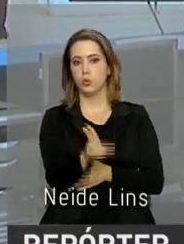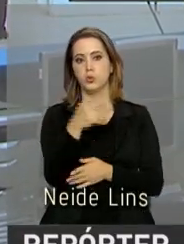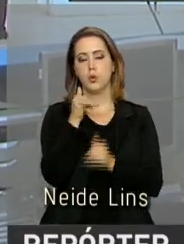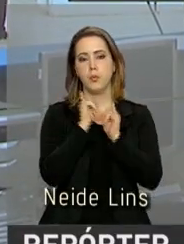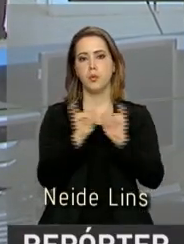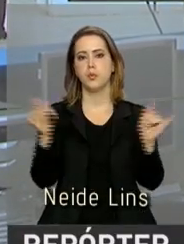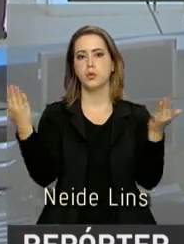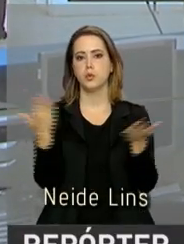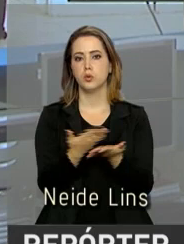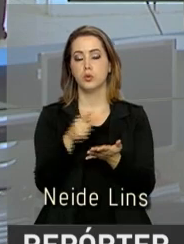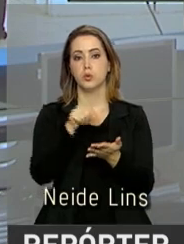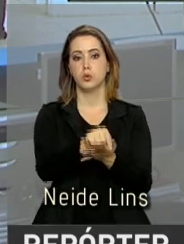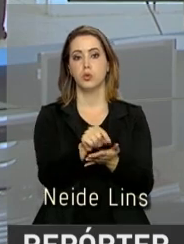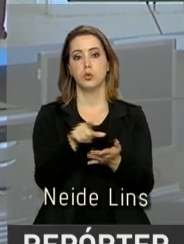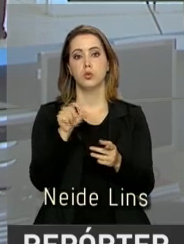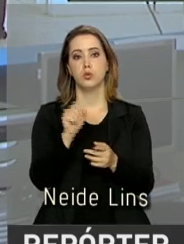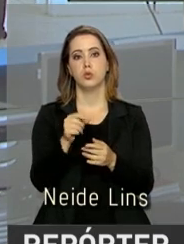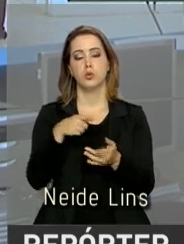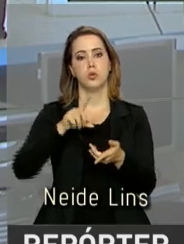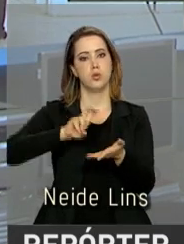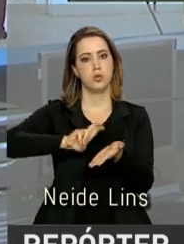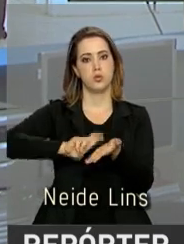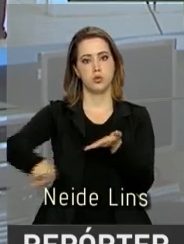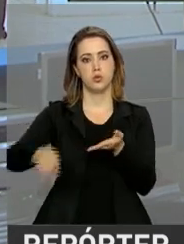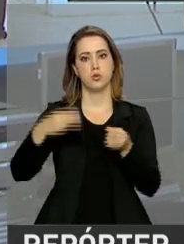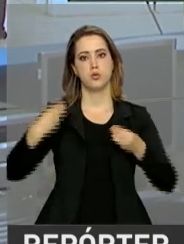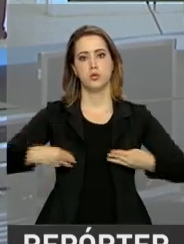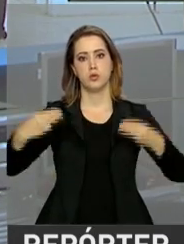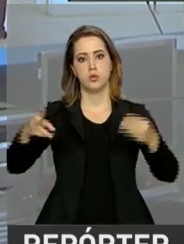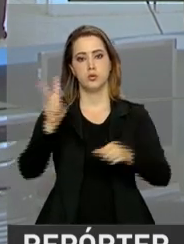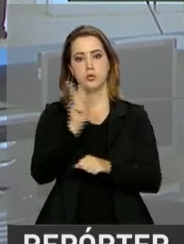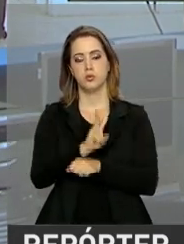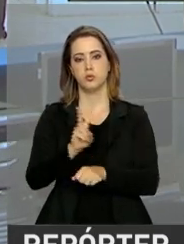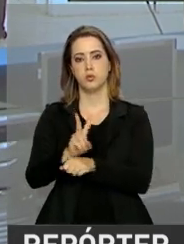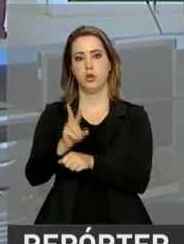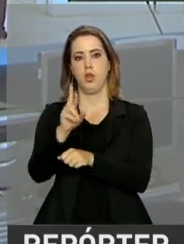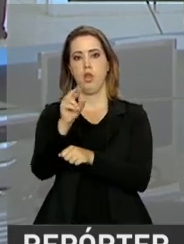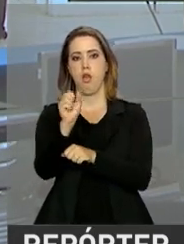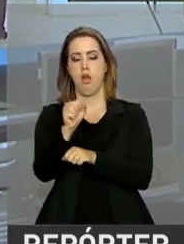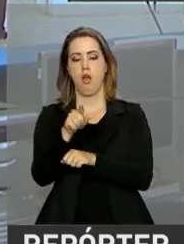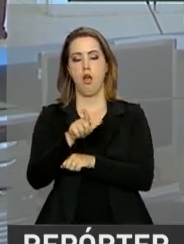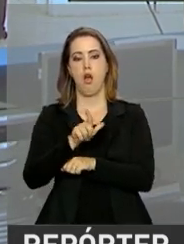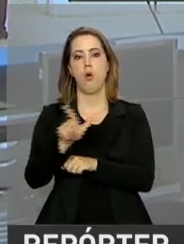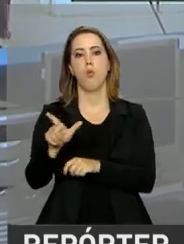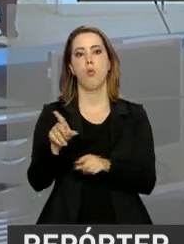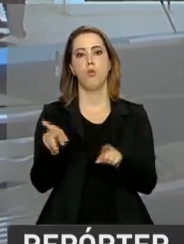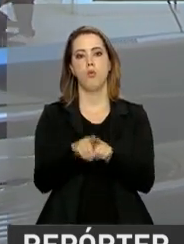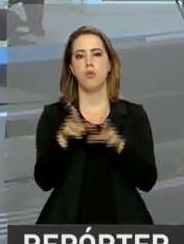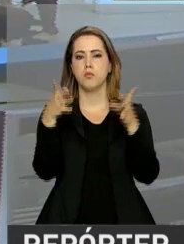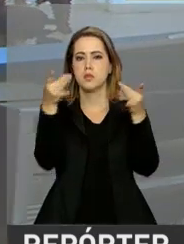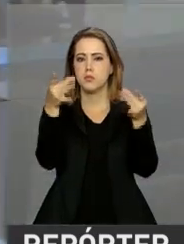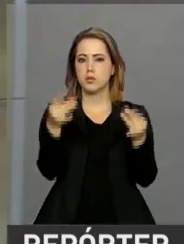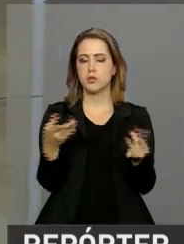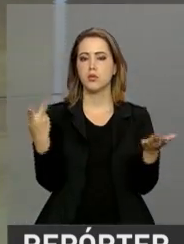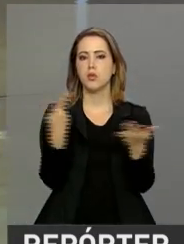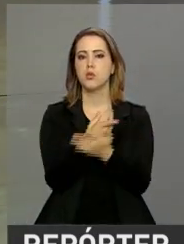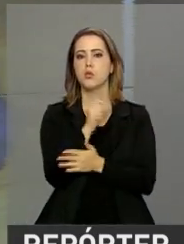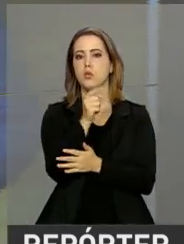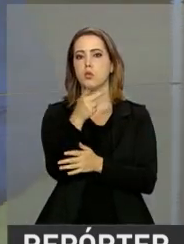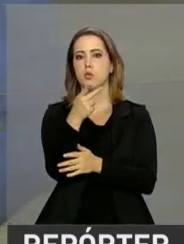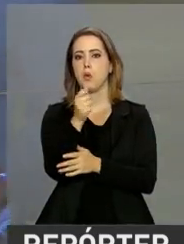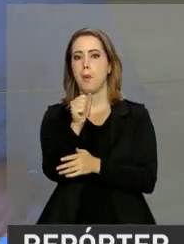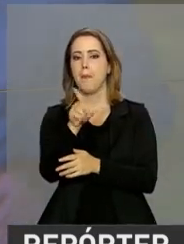em edição extraordinária a exoneração do ministro da Defesa Raul jungman vamos saber os detalhes com o repórter Paulo la